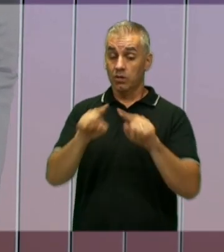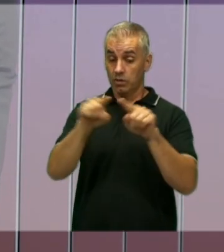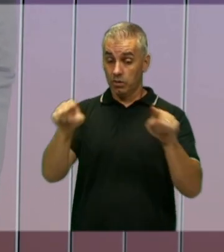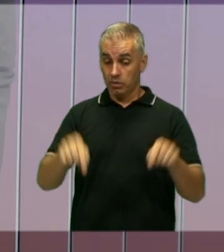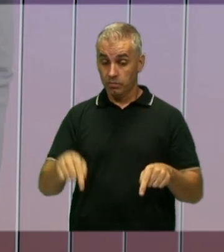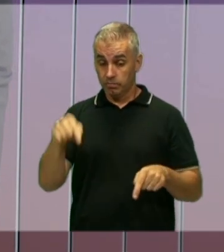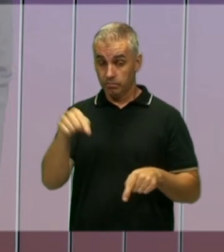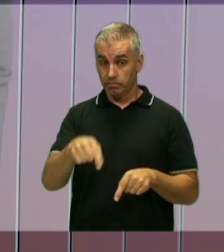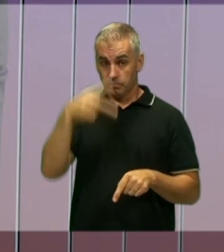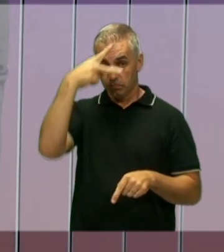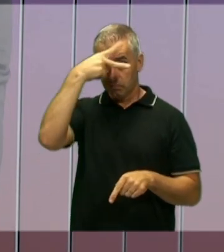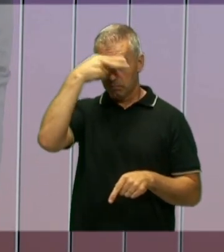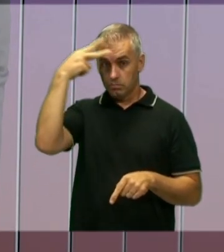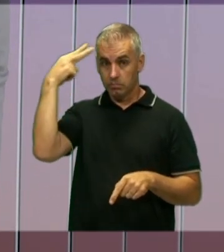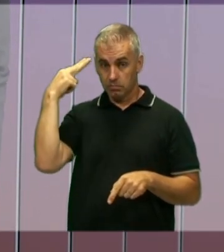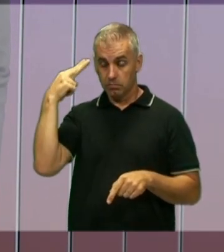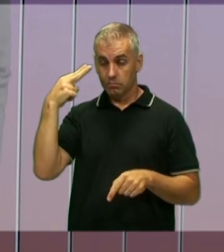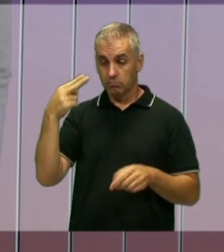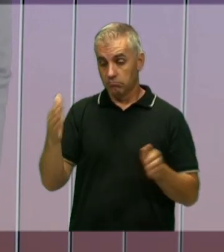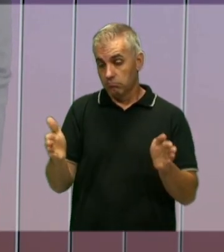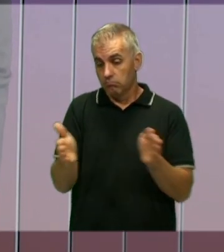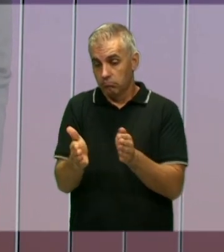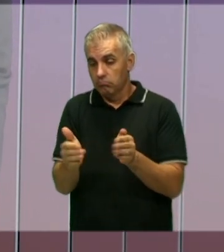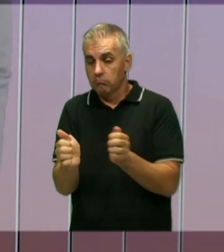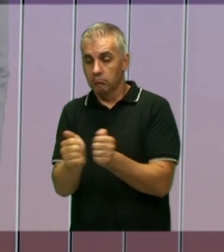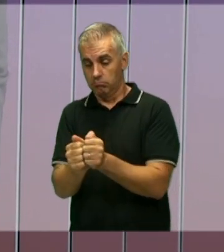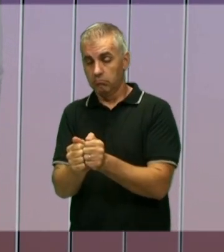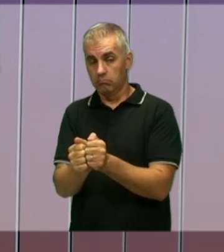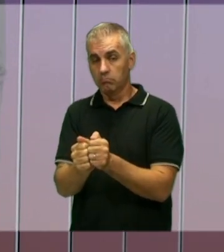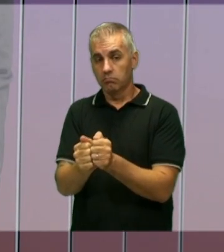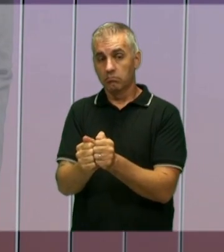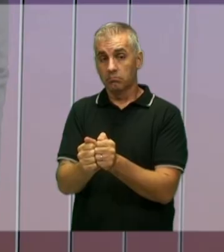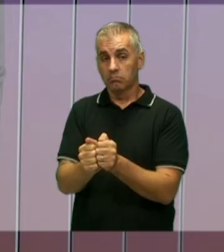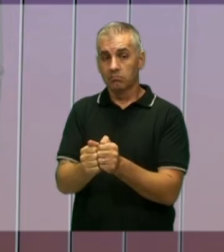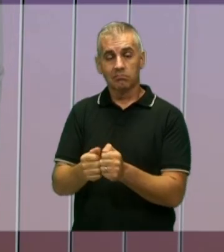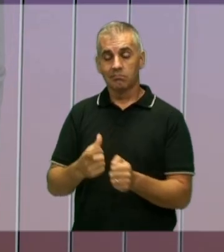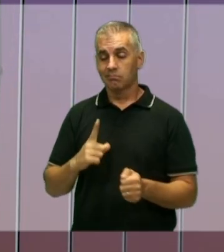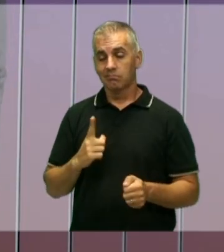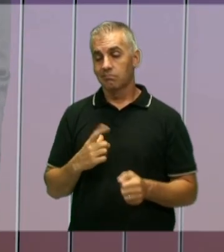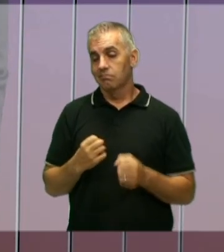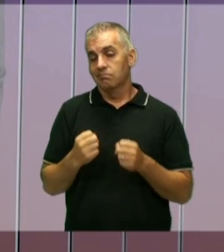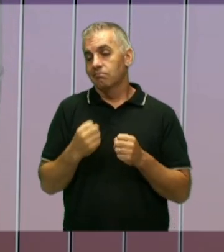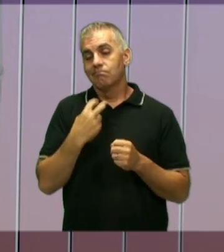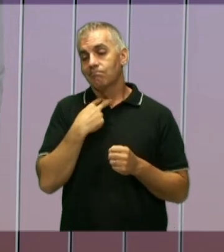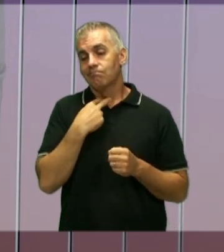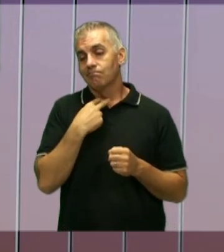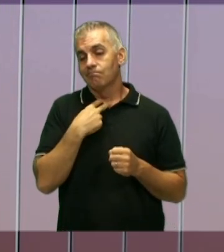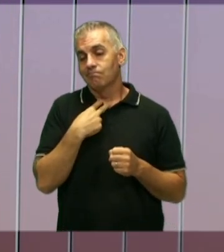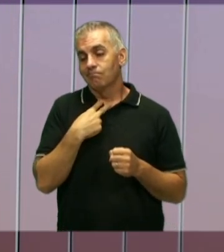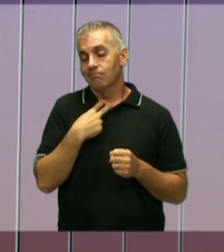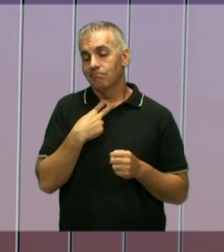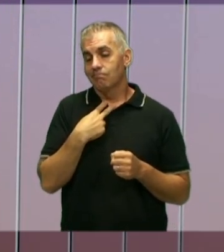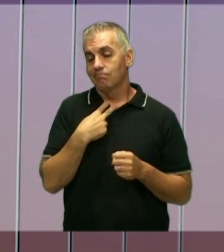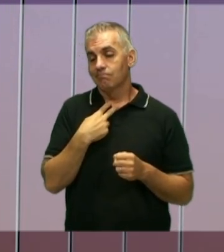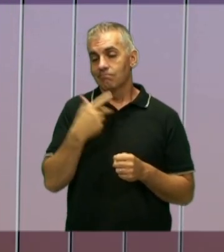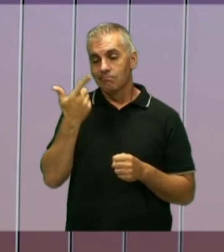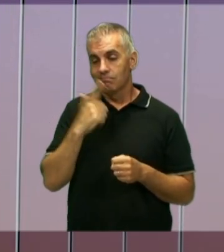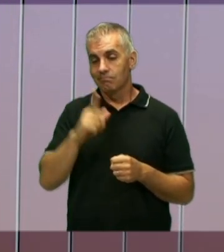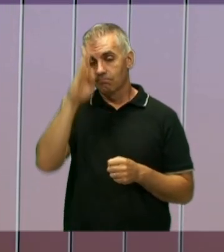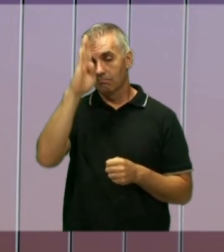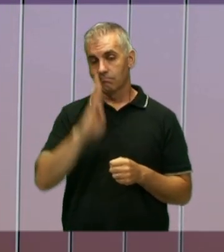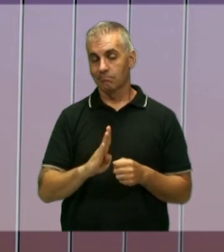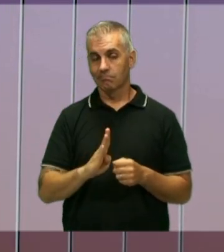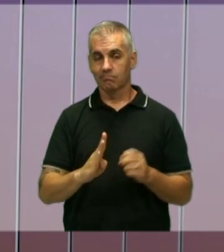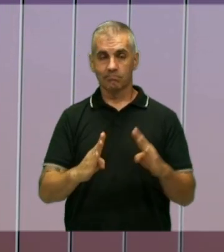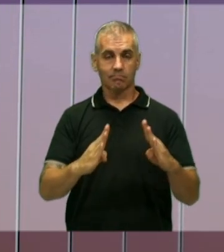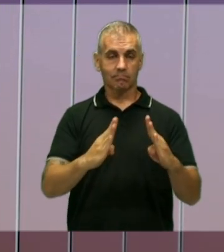público estatutário, ele é parte do município, né? Ele não tem essa possibilidade, ele não vai ter essa... Então, de alguma forma, essa